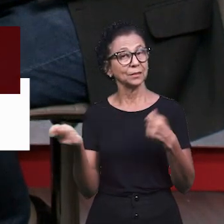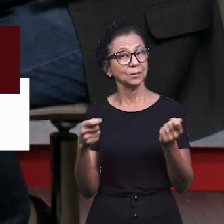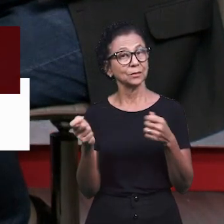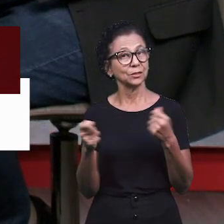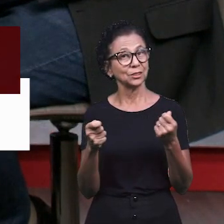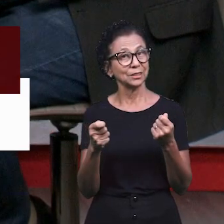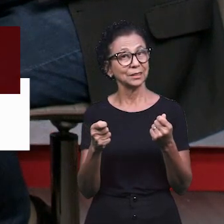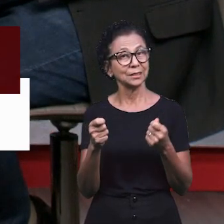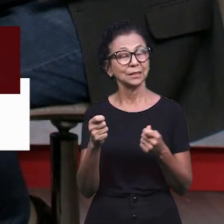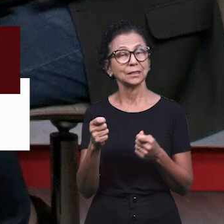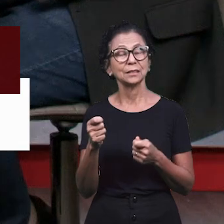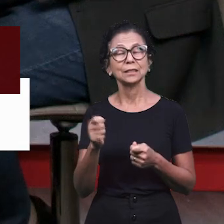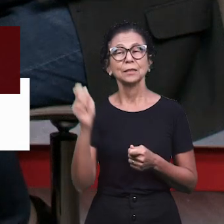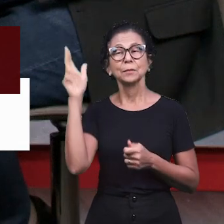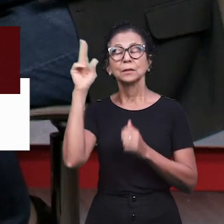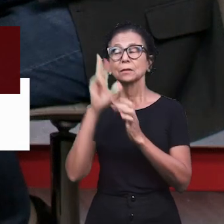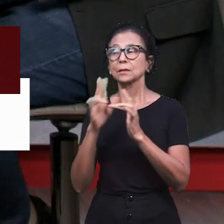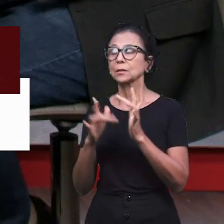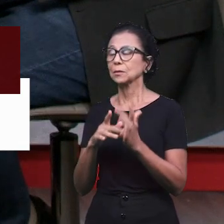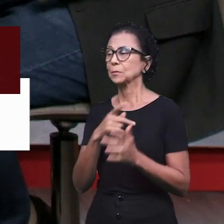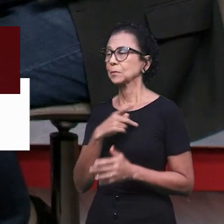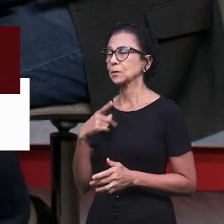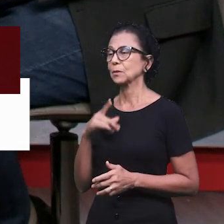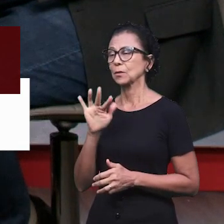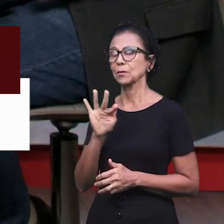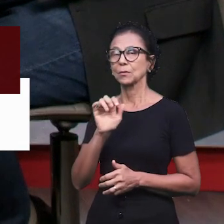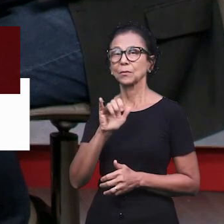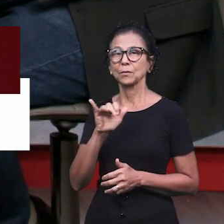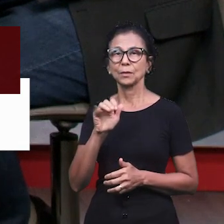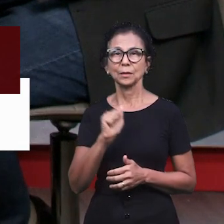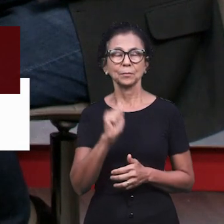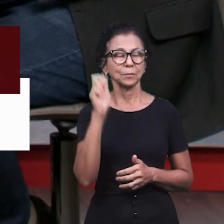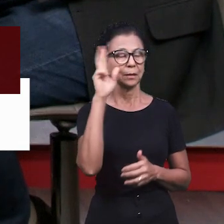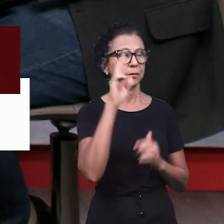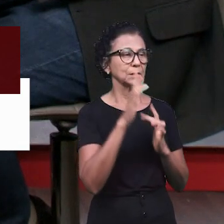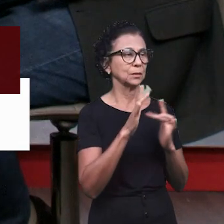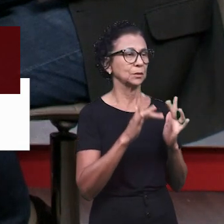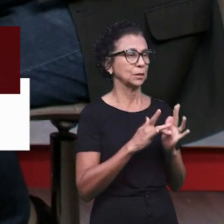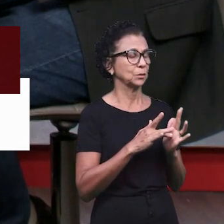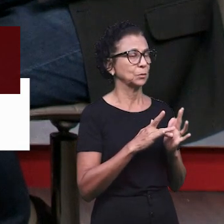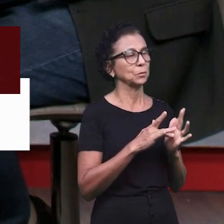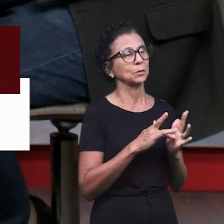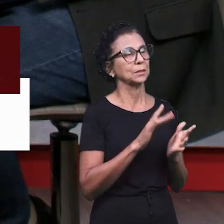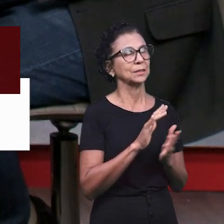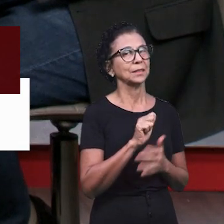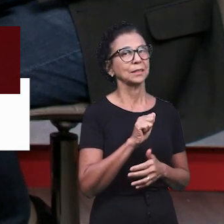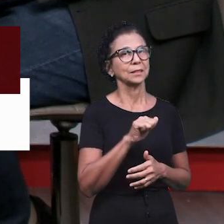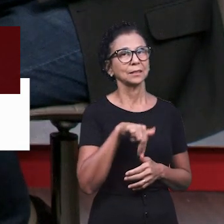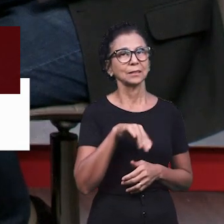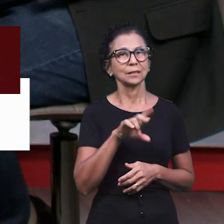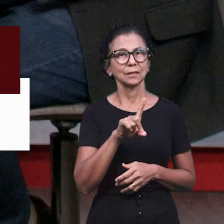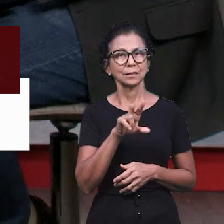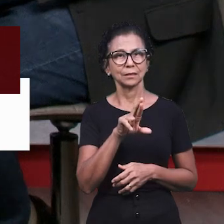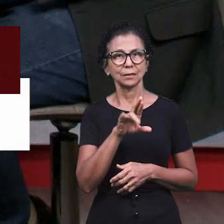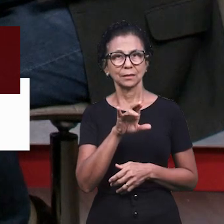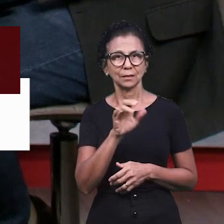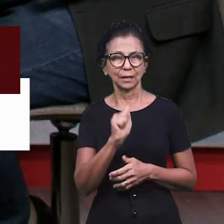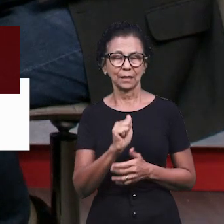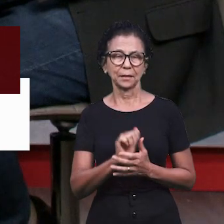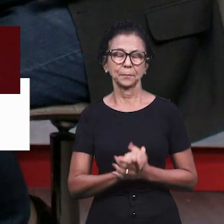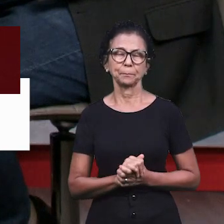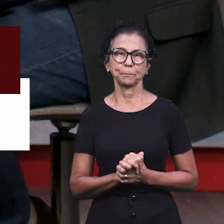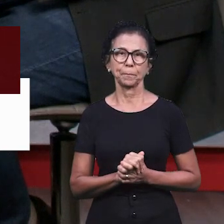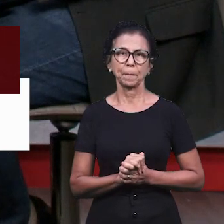Pastor Fábio. Paz do Senhor, Andréia. Nós estamos fazendo a leitura sequencial da nossa Bíblia. Estamos no livro